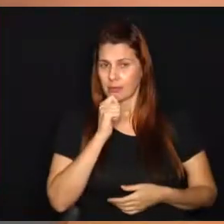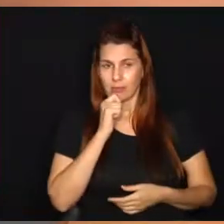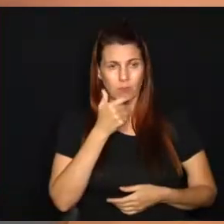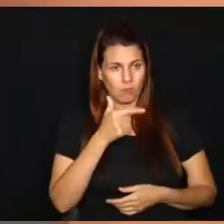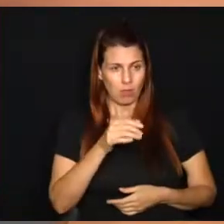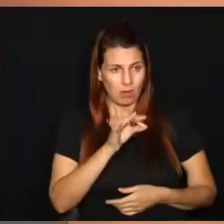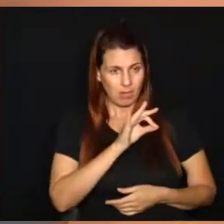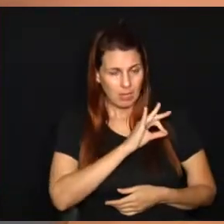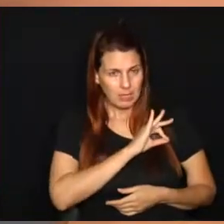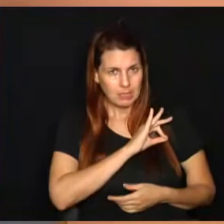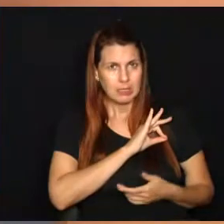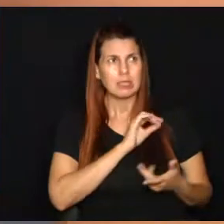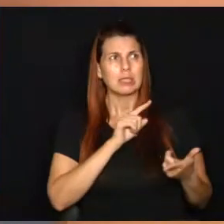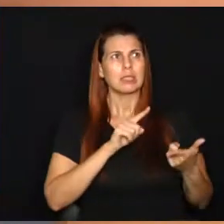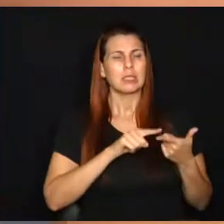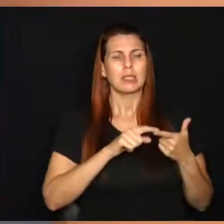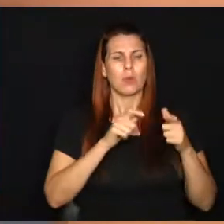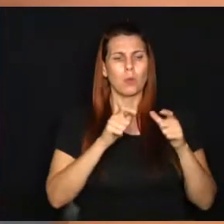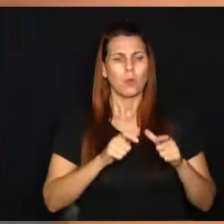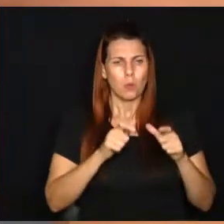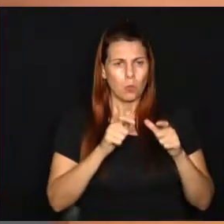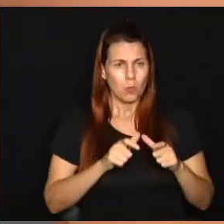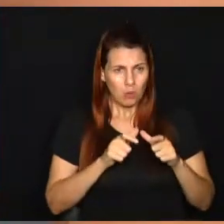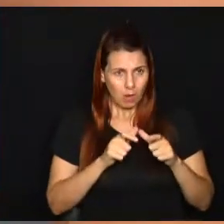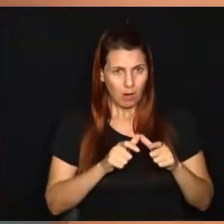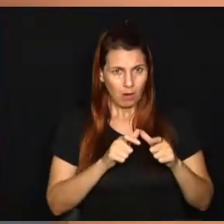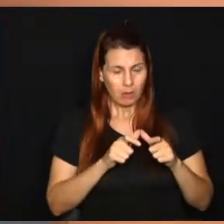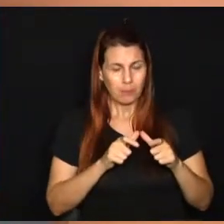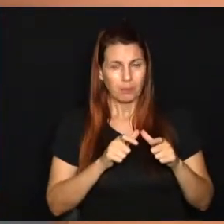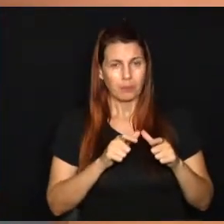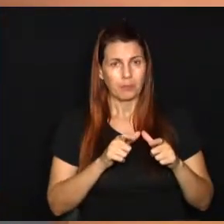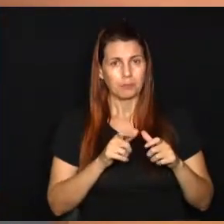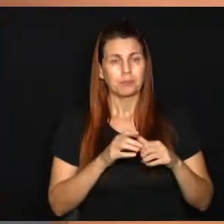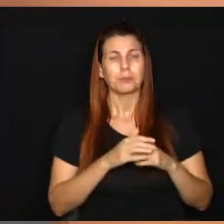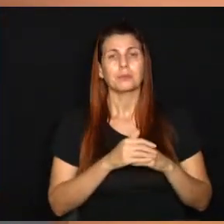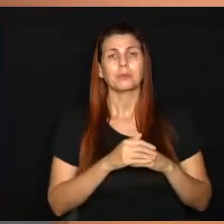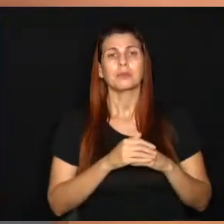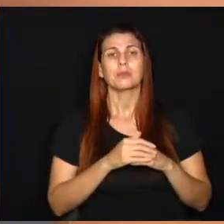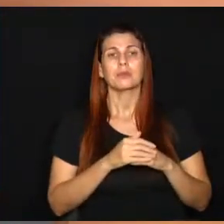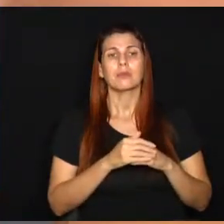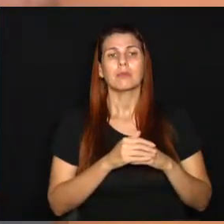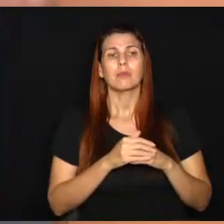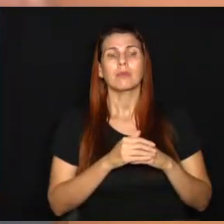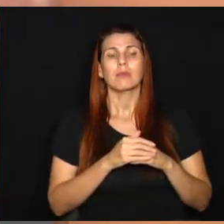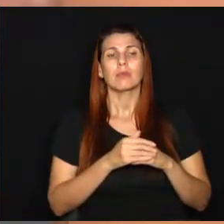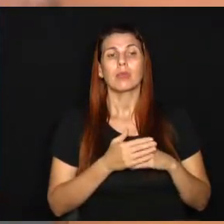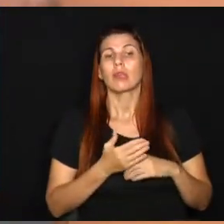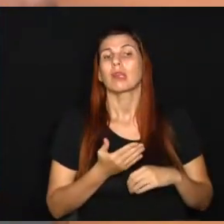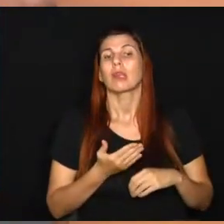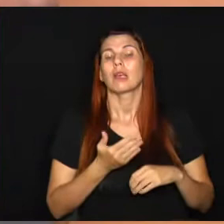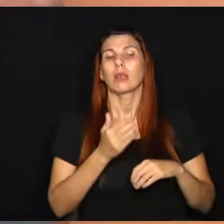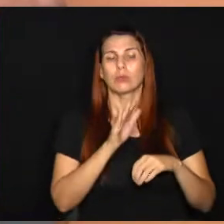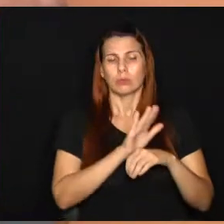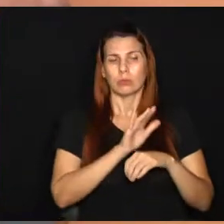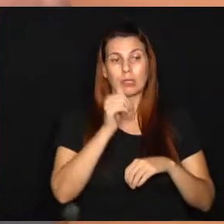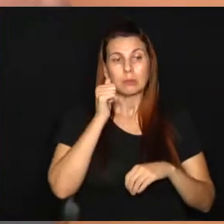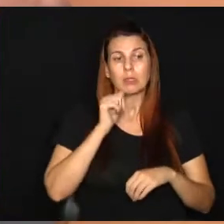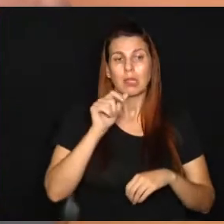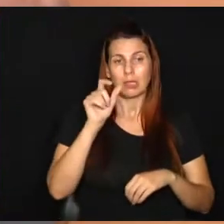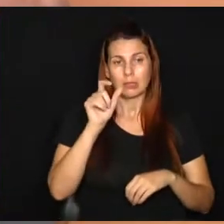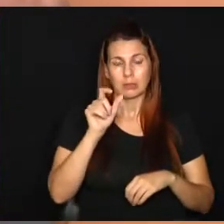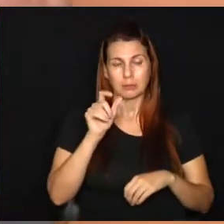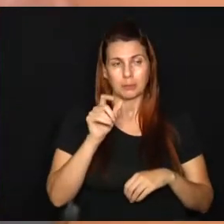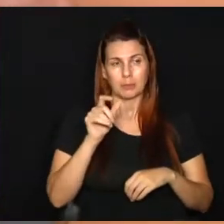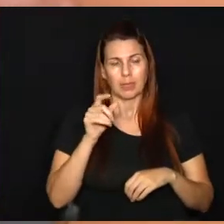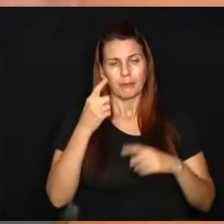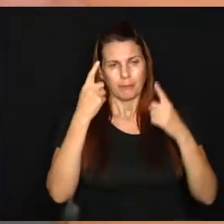delegacia, não tem espaço suficiente que atenda às questões das mulheres, a questão